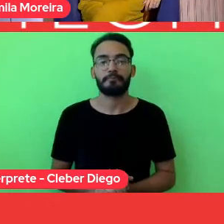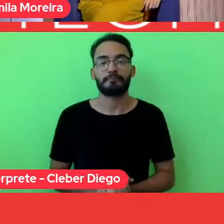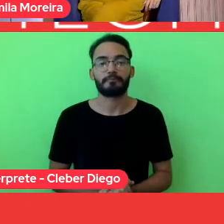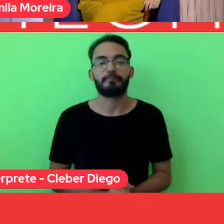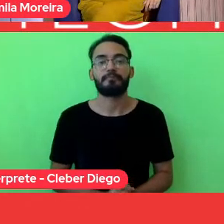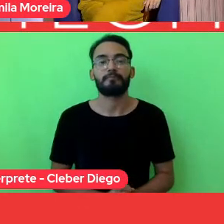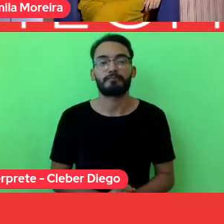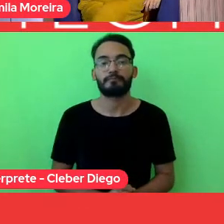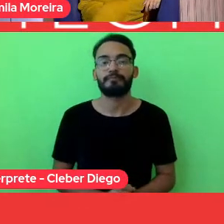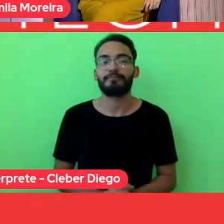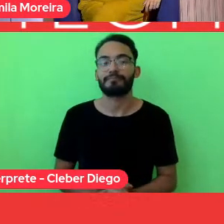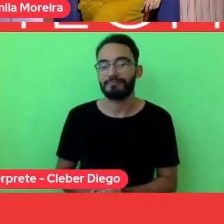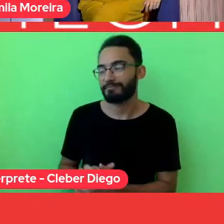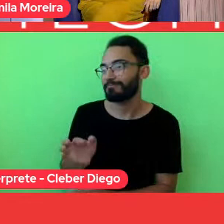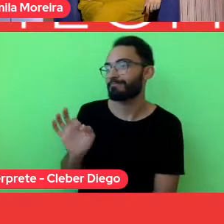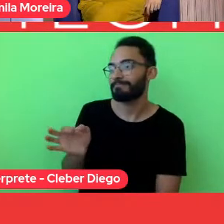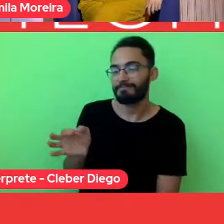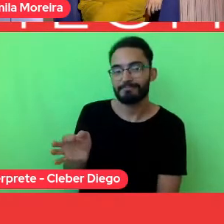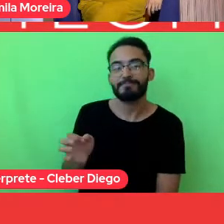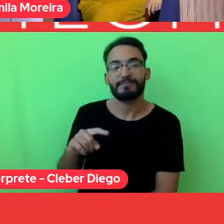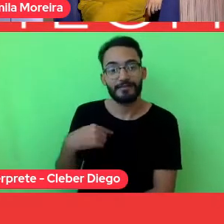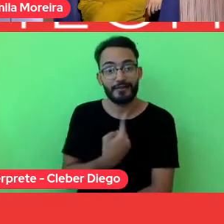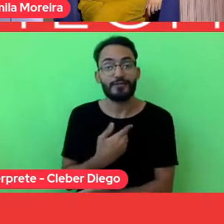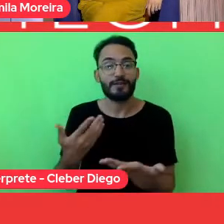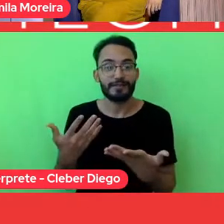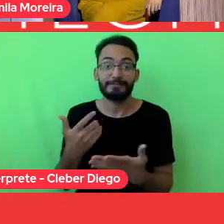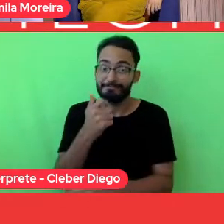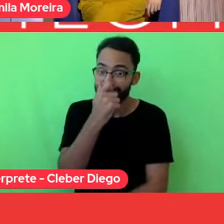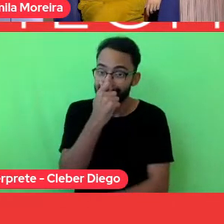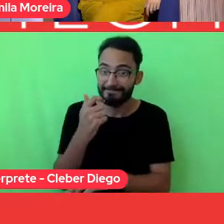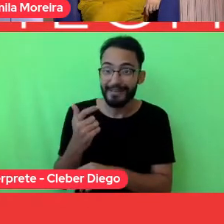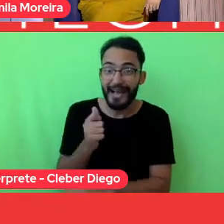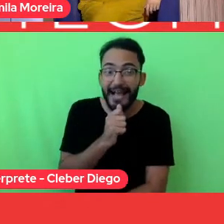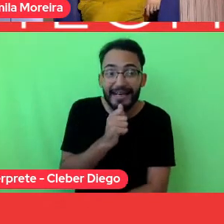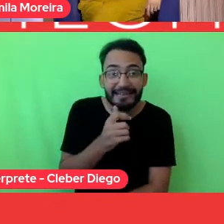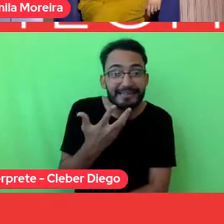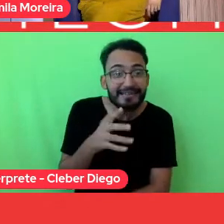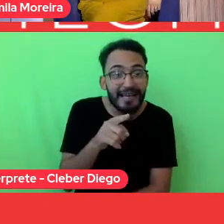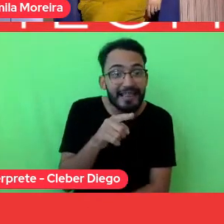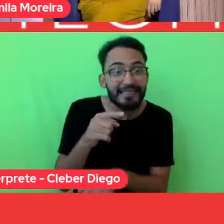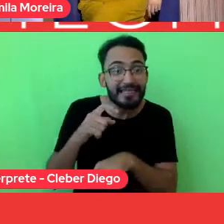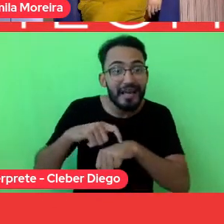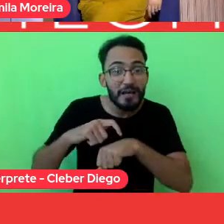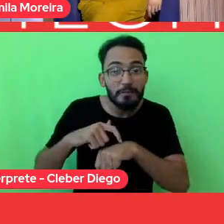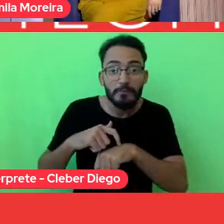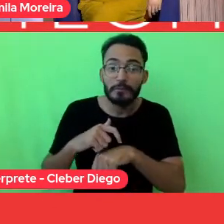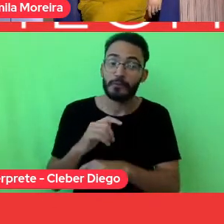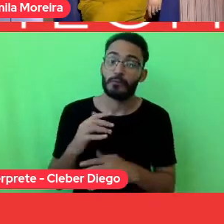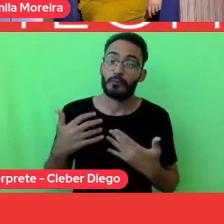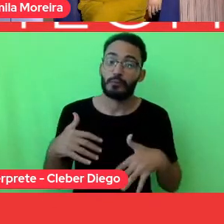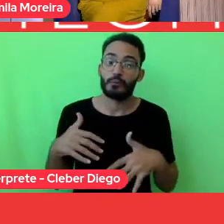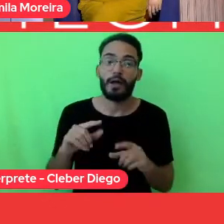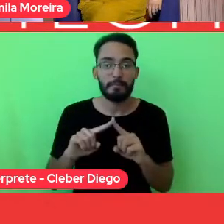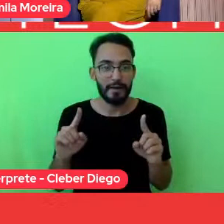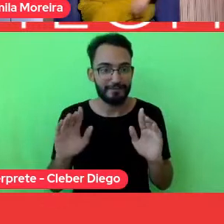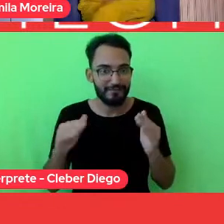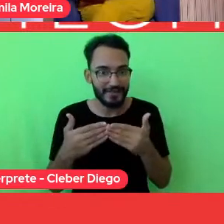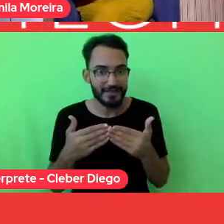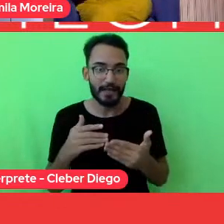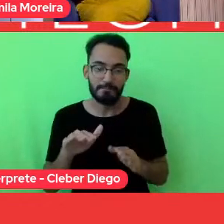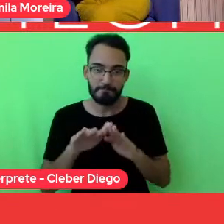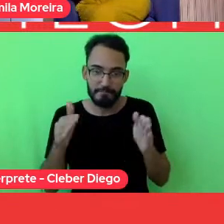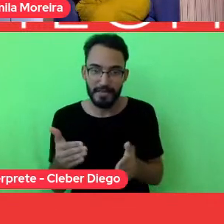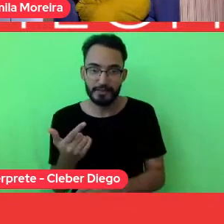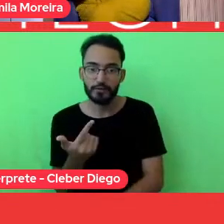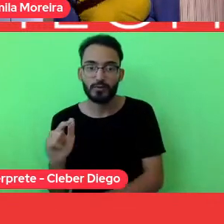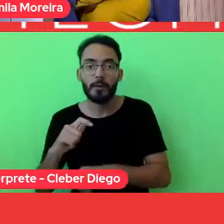É isso, gente. E aí a gente está aqui apertado no tempo, mas para a gente fechar, nossa próxima mesa